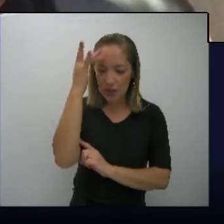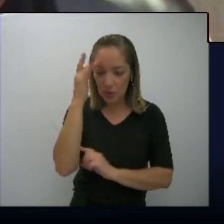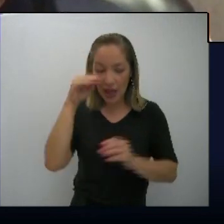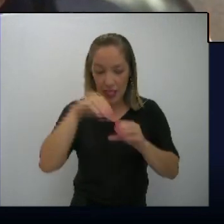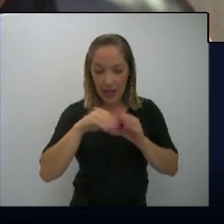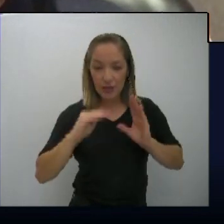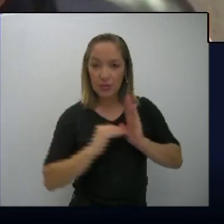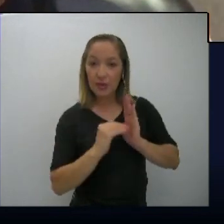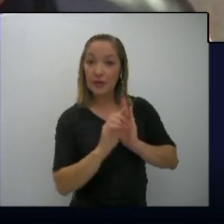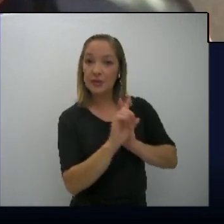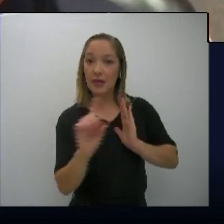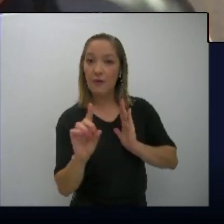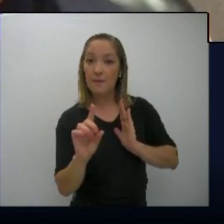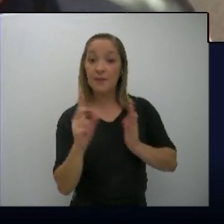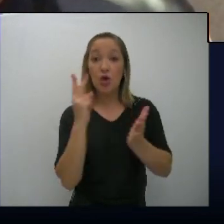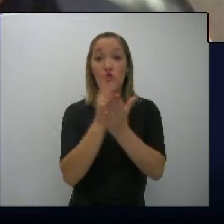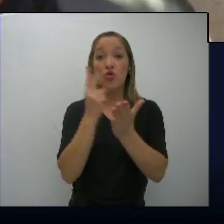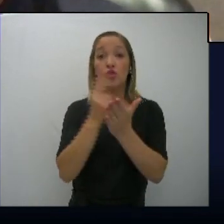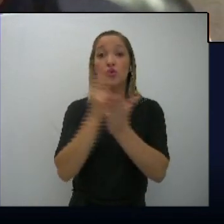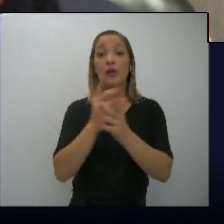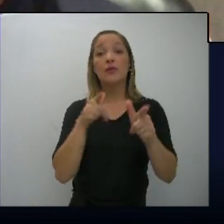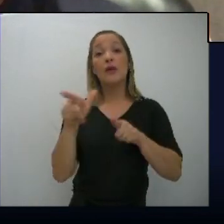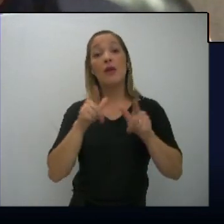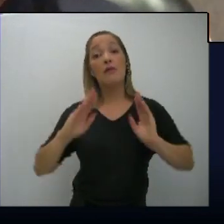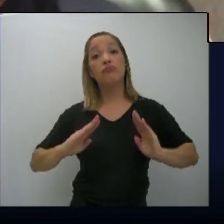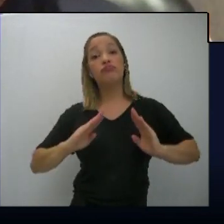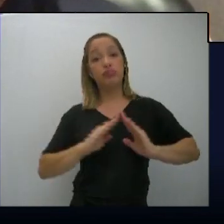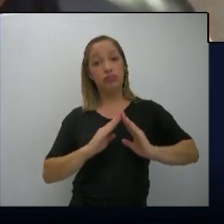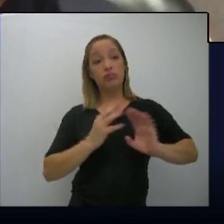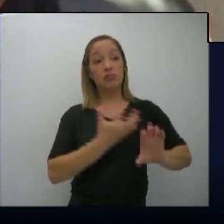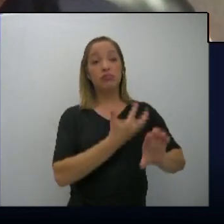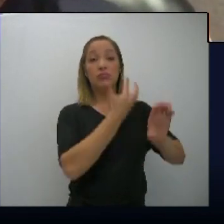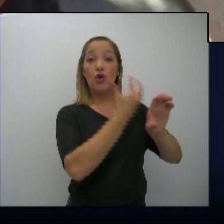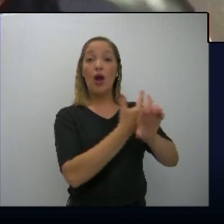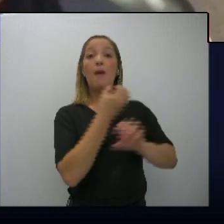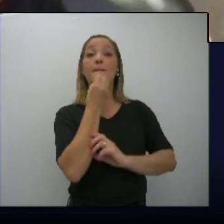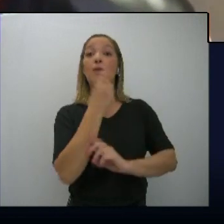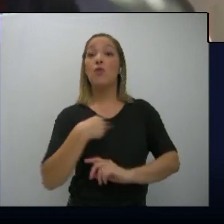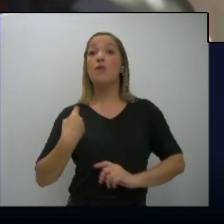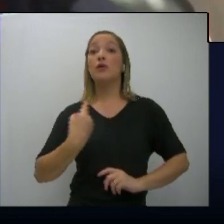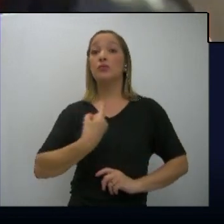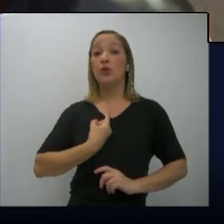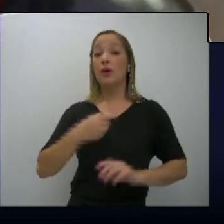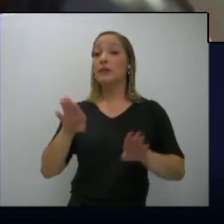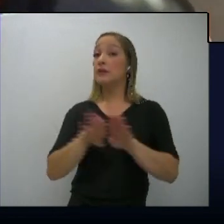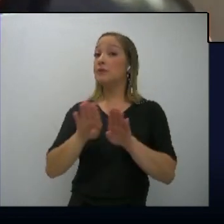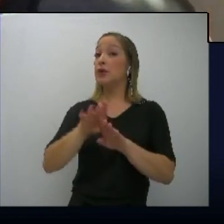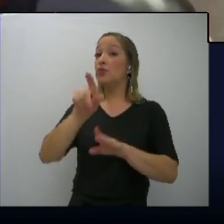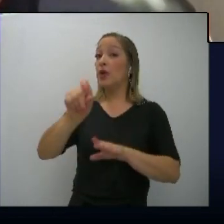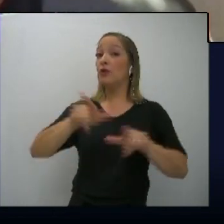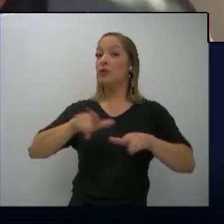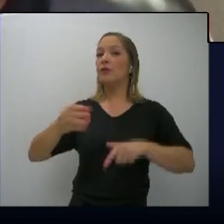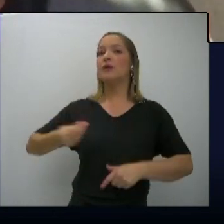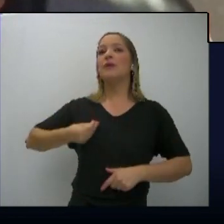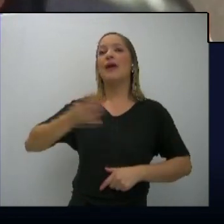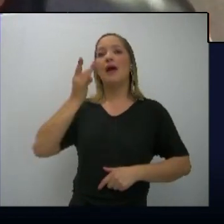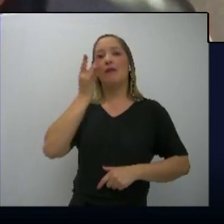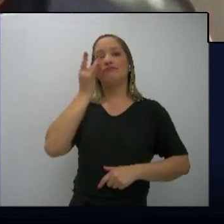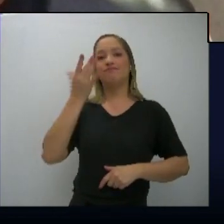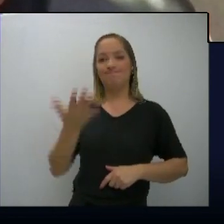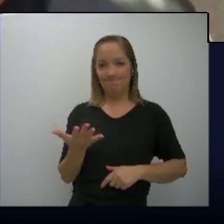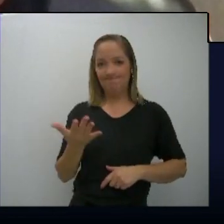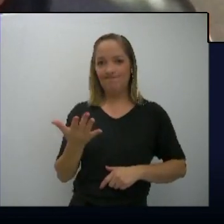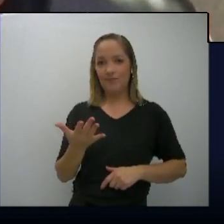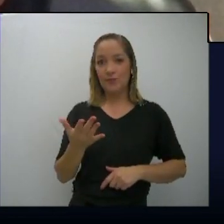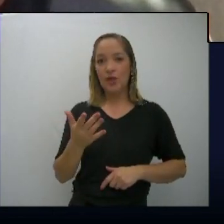continuo tirando o máximo trabalho remota se funcionou bem para gente ah mas também que com também um trabalho presencial aí você fala